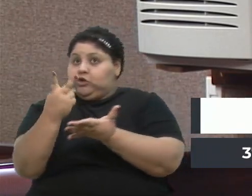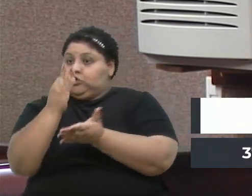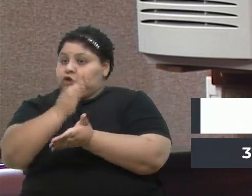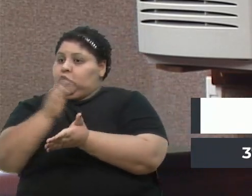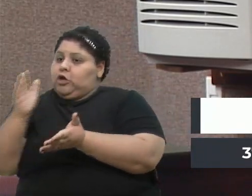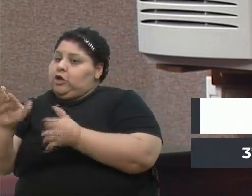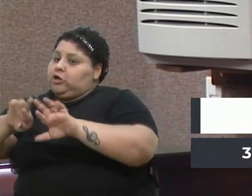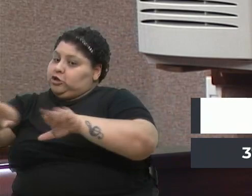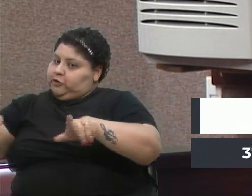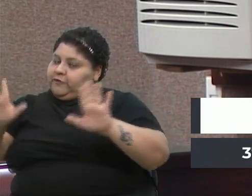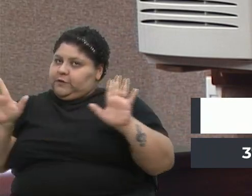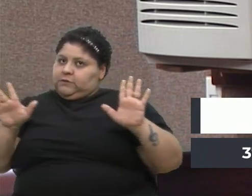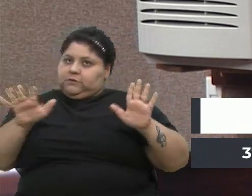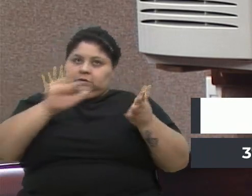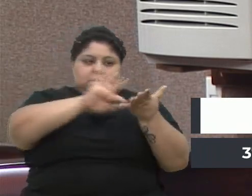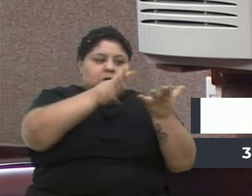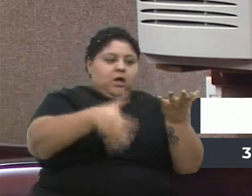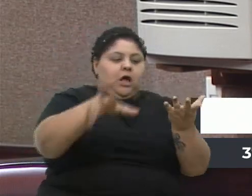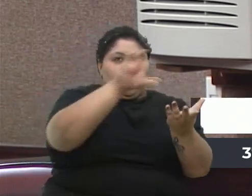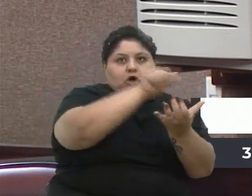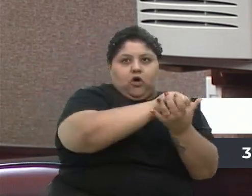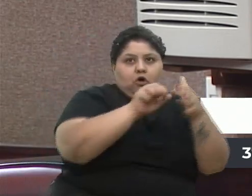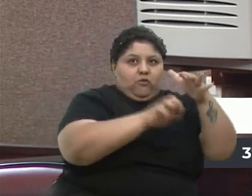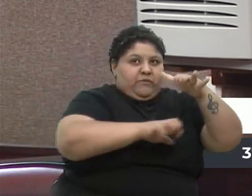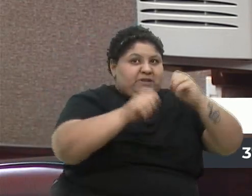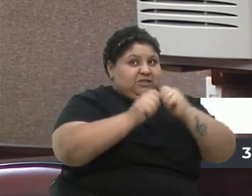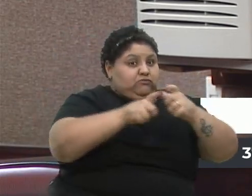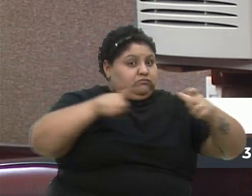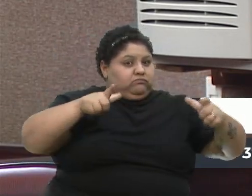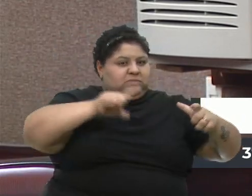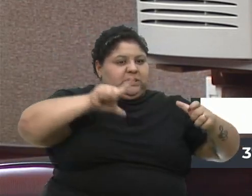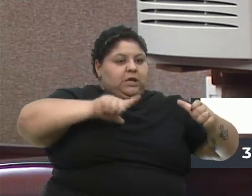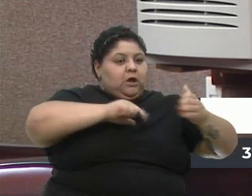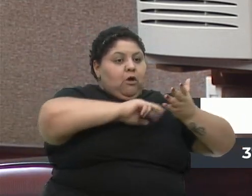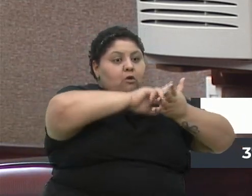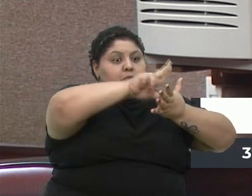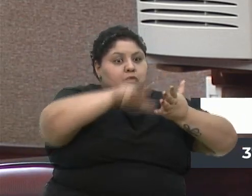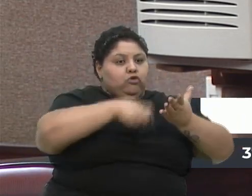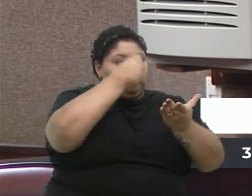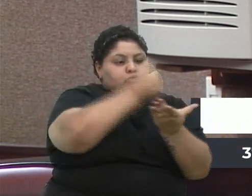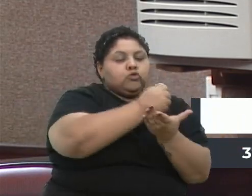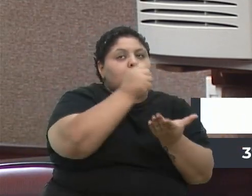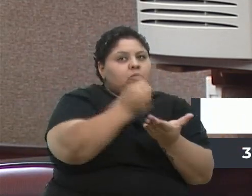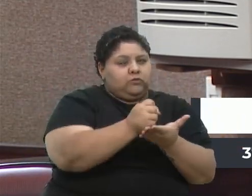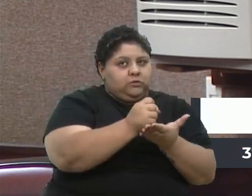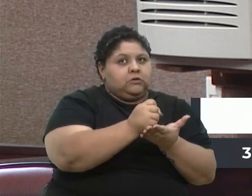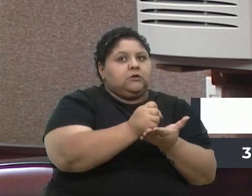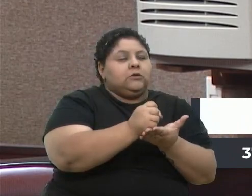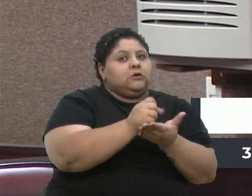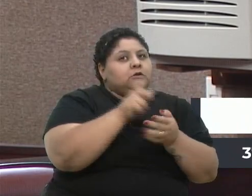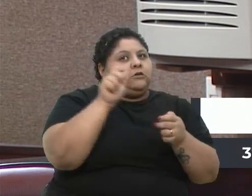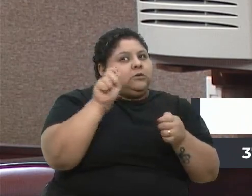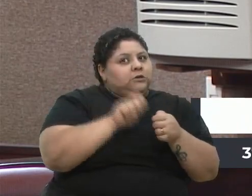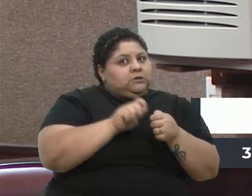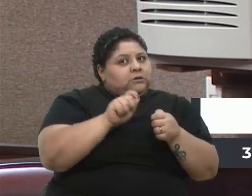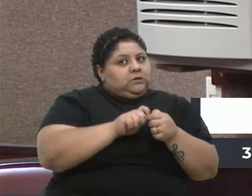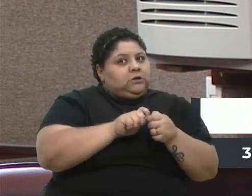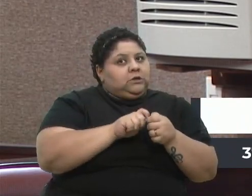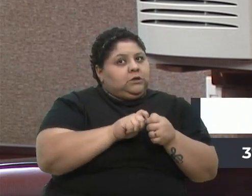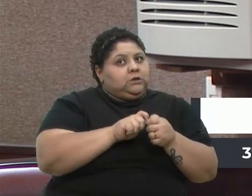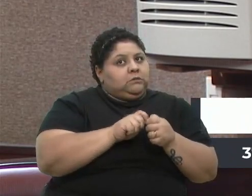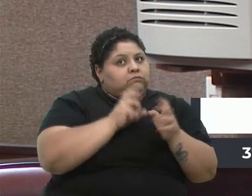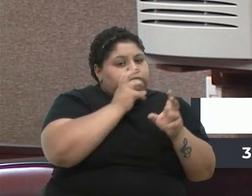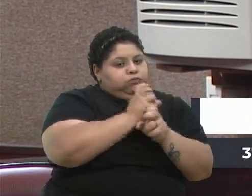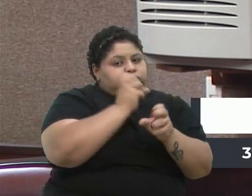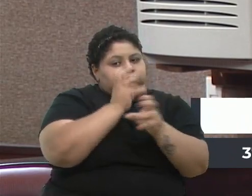empresa grande como ela tem inúmeros contratos, né, que são feitos anualmente.